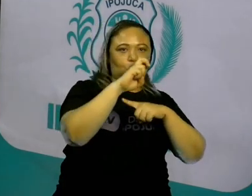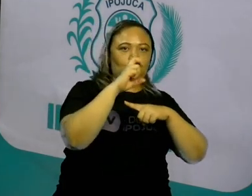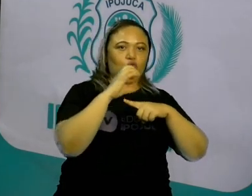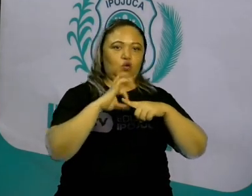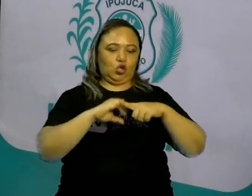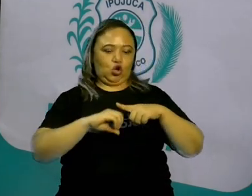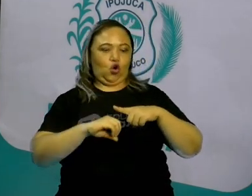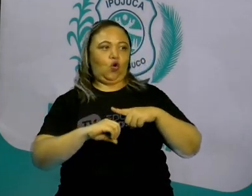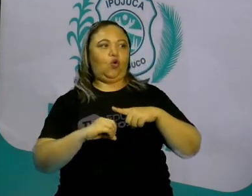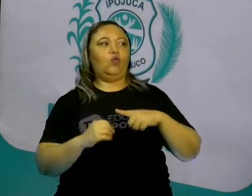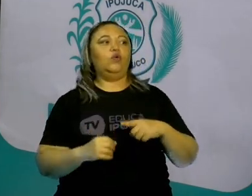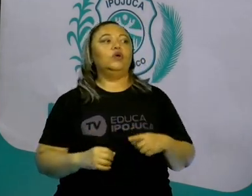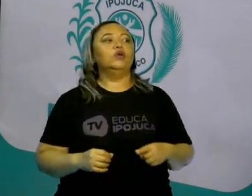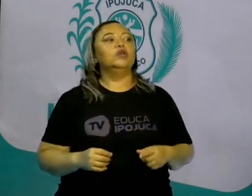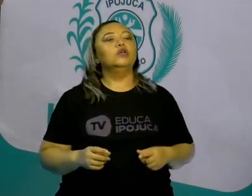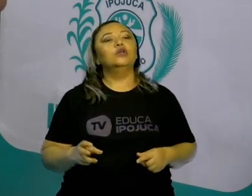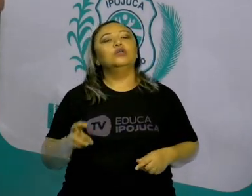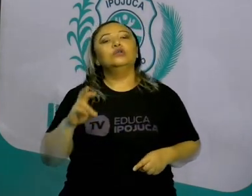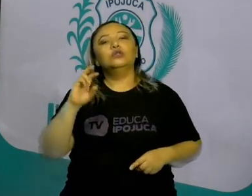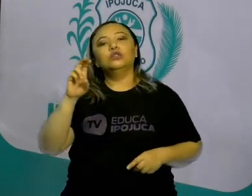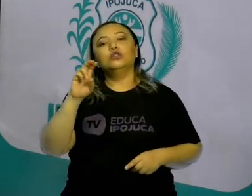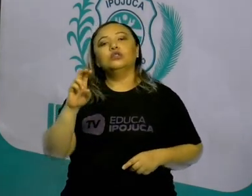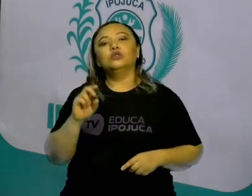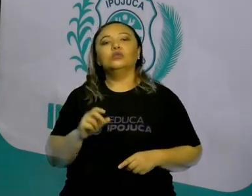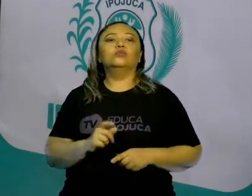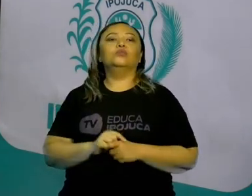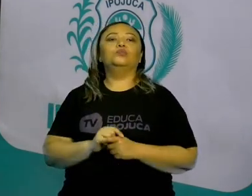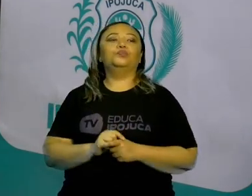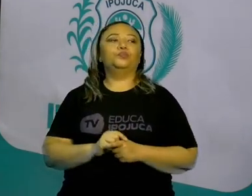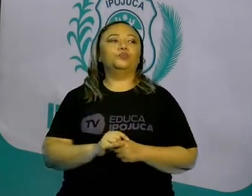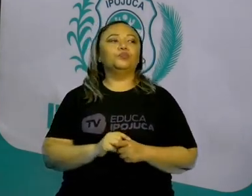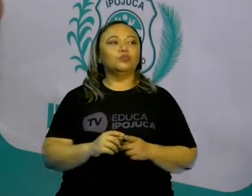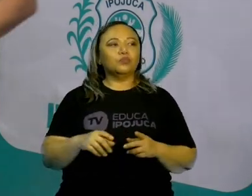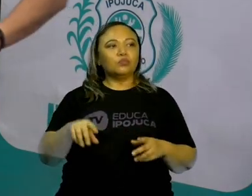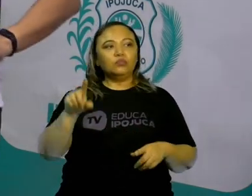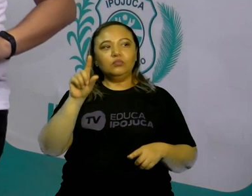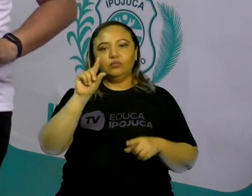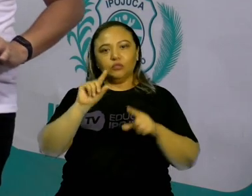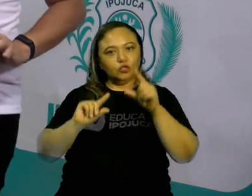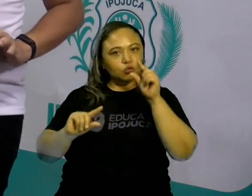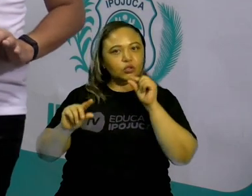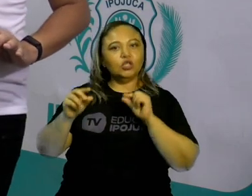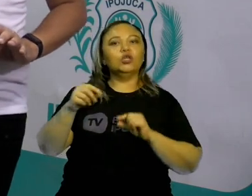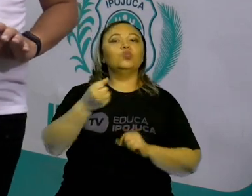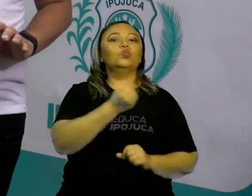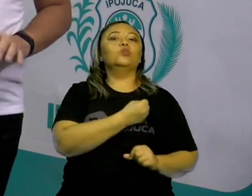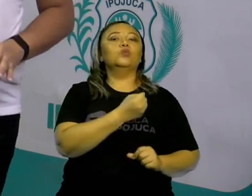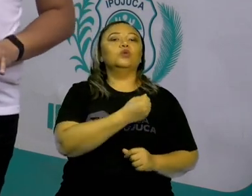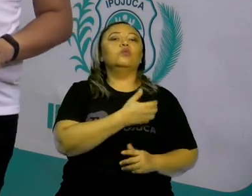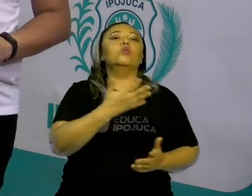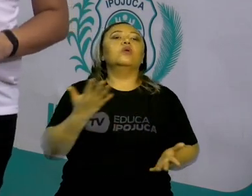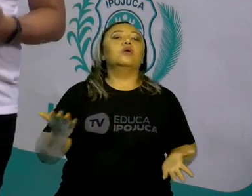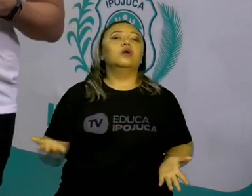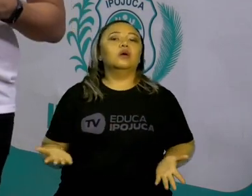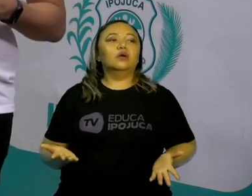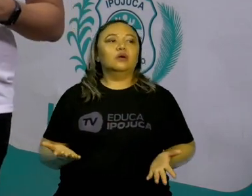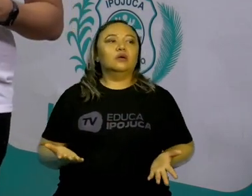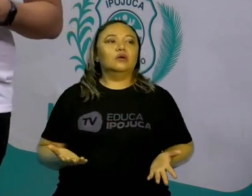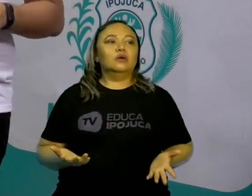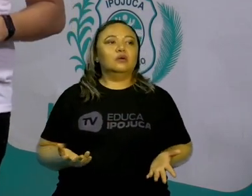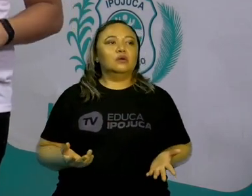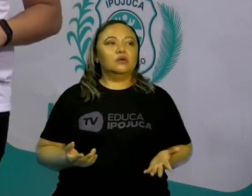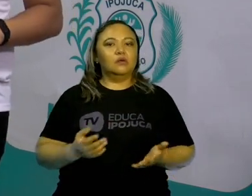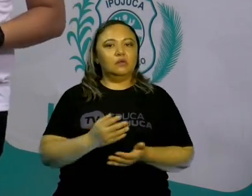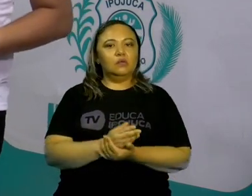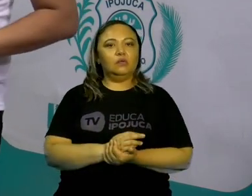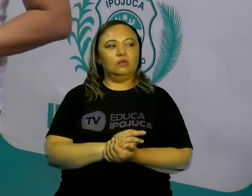chances de encontrar uma banana no total de 9 números. Pode escolher seu número. Vai para o 8?